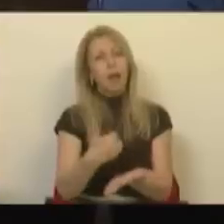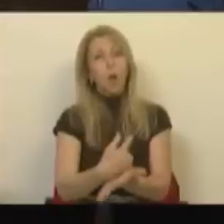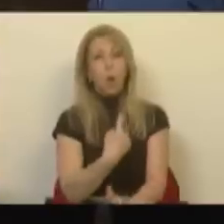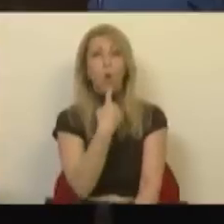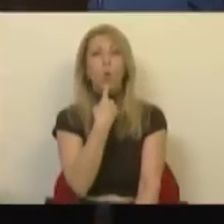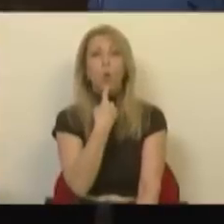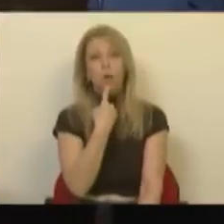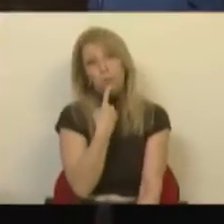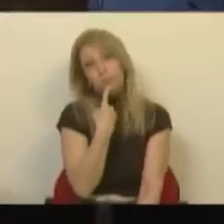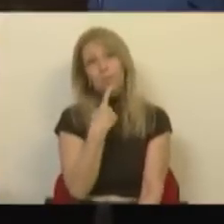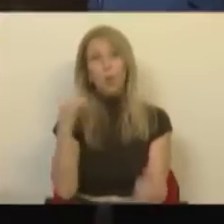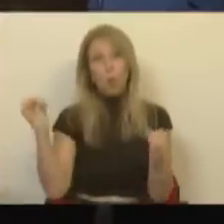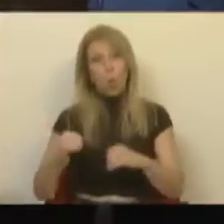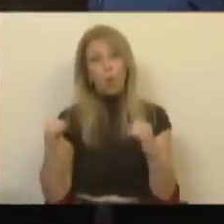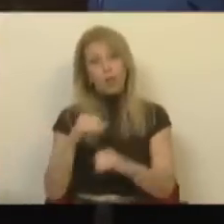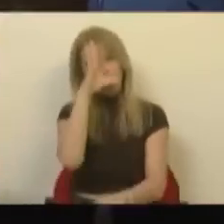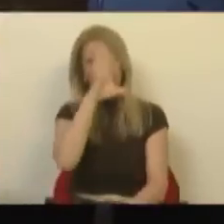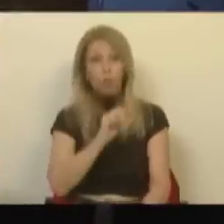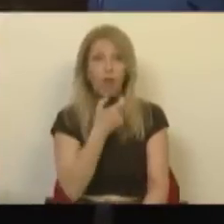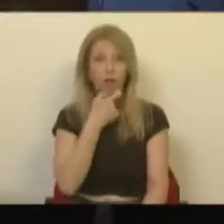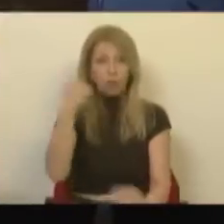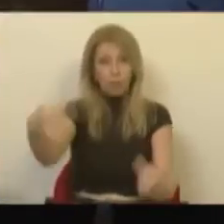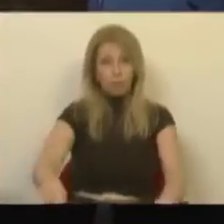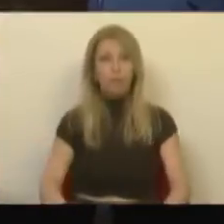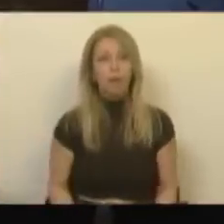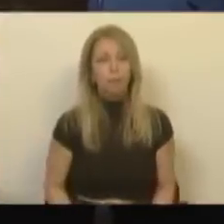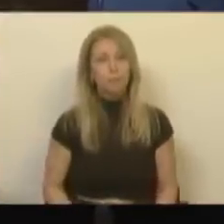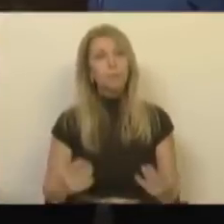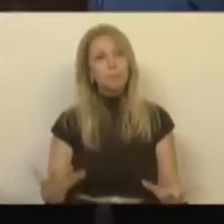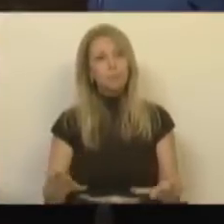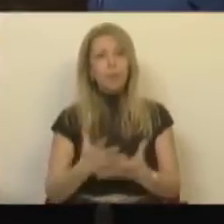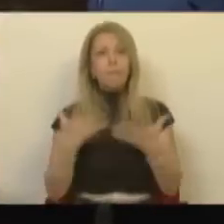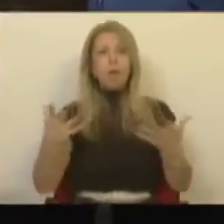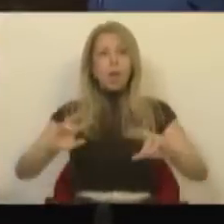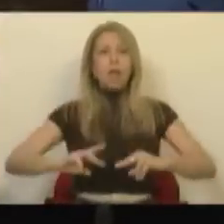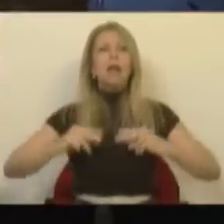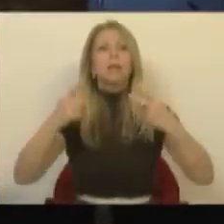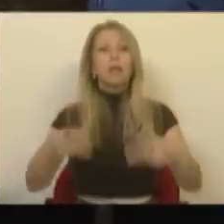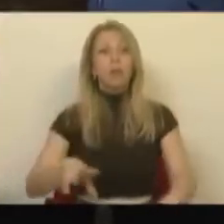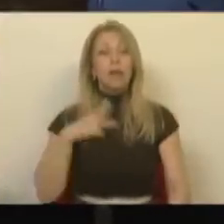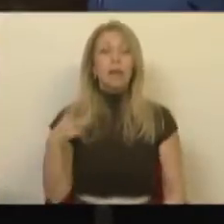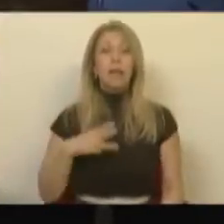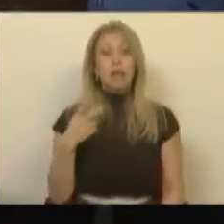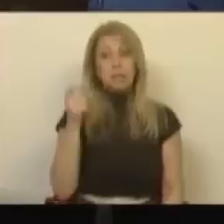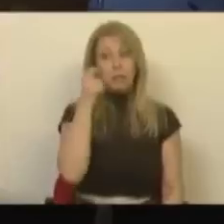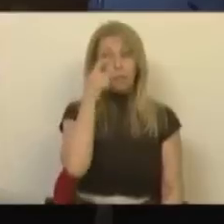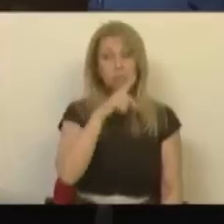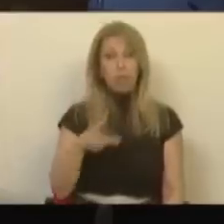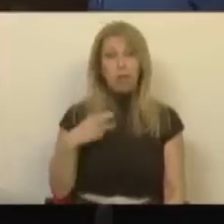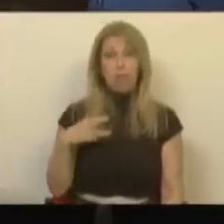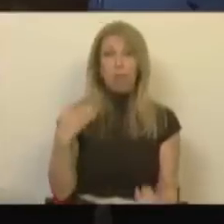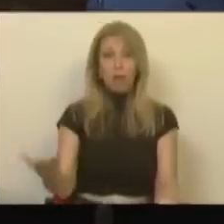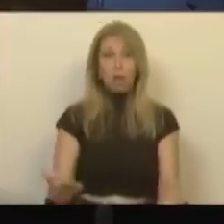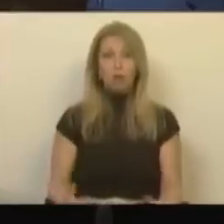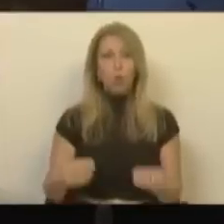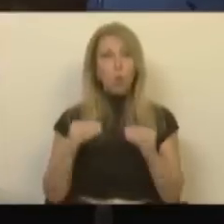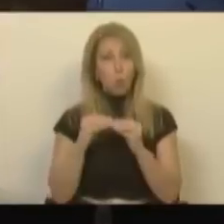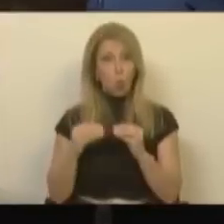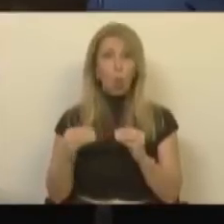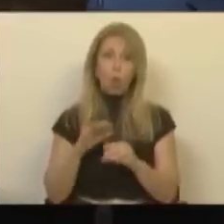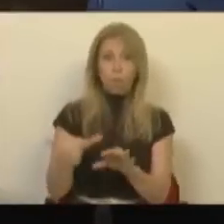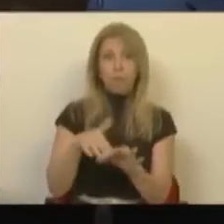a conivência do governo estamos perante uma das maiores transferências de riqueza do trabalho para o capital com a cumplicidade do governo